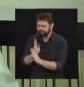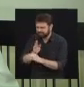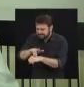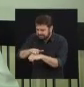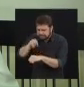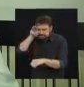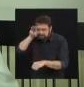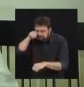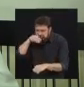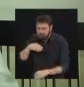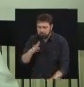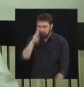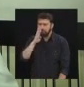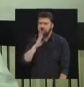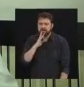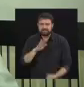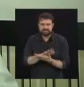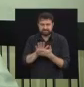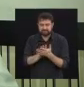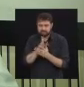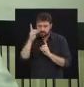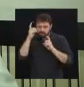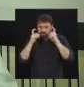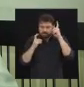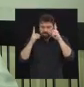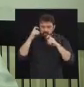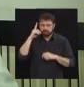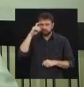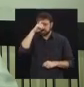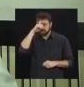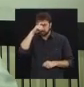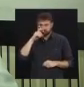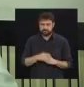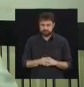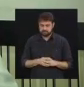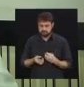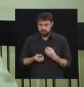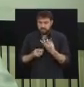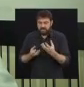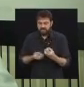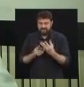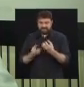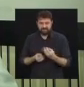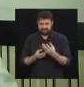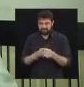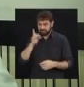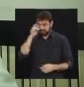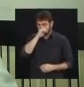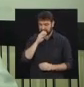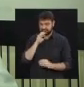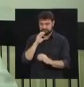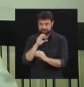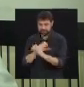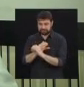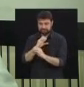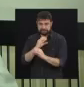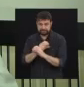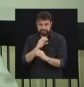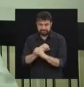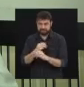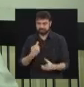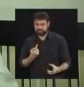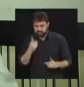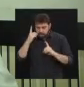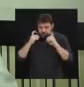síndrome de Moebius e atrás desse rosto que tem dificuldade de movimentação, de expressar as emoções, sentimentos, a comunicação não